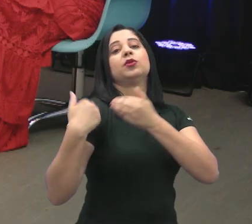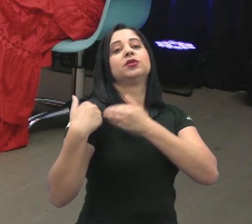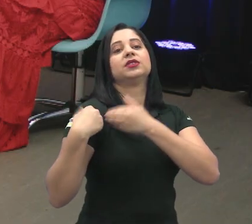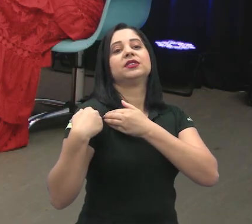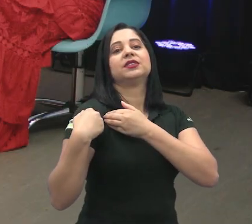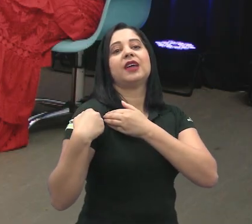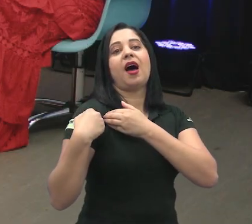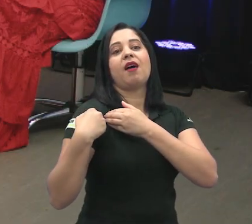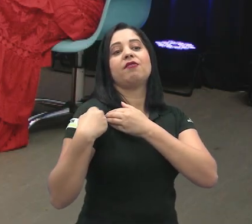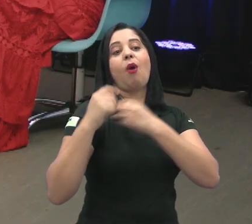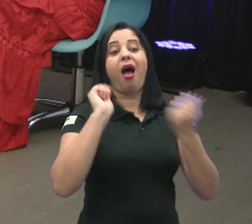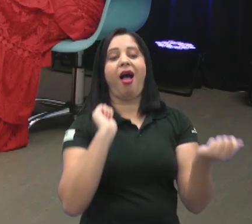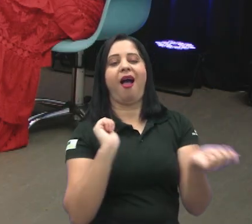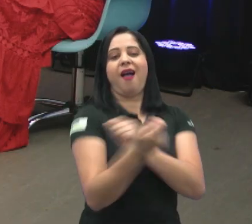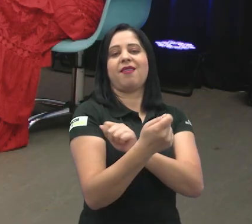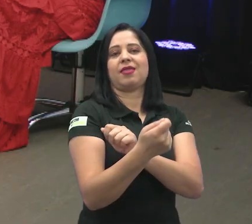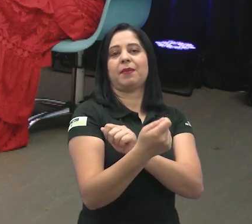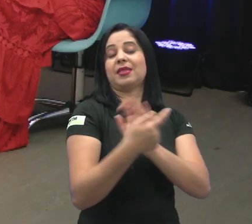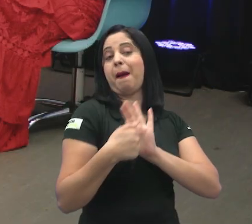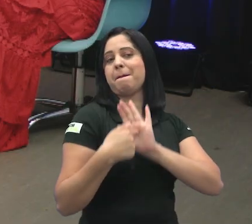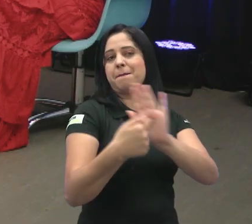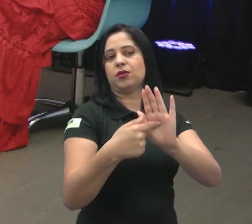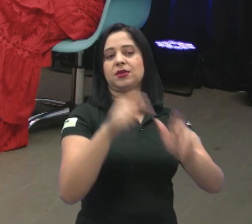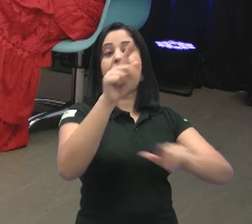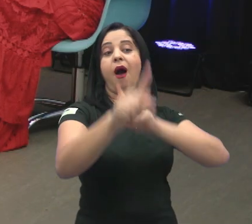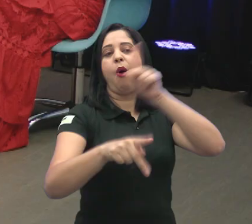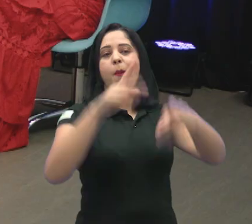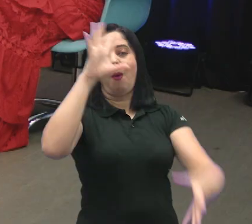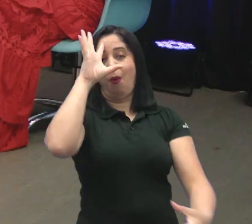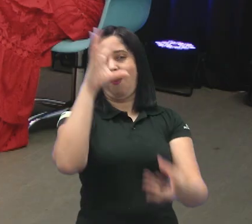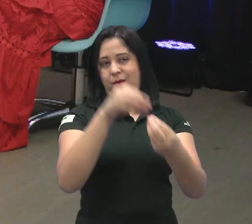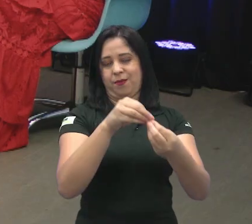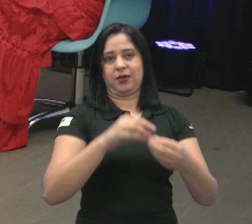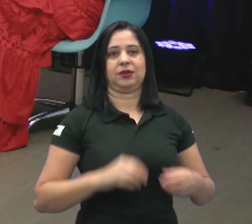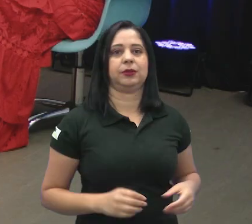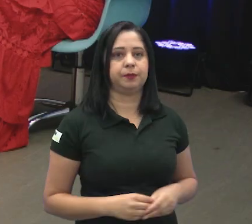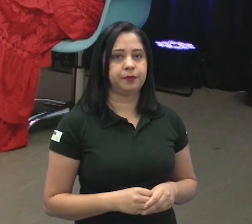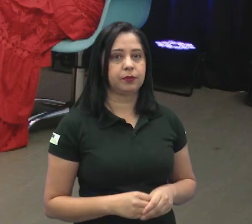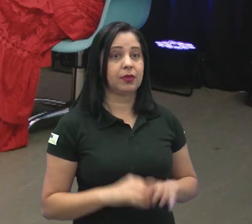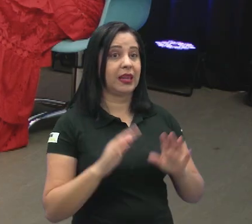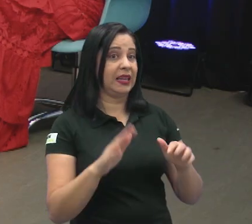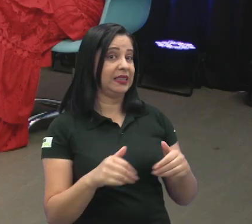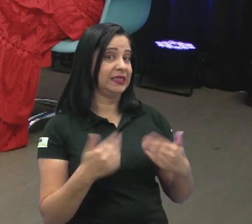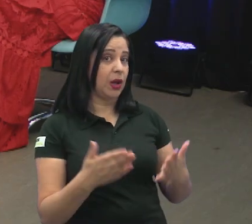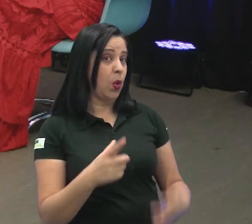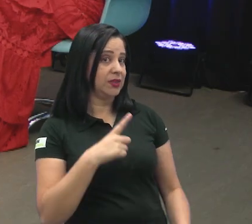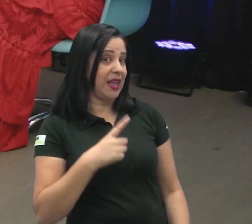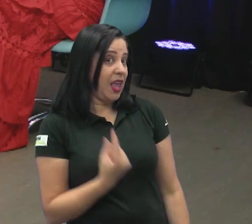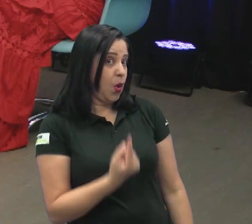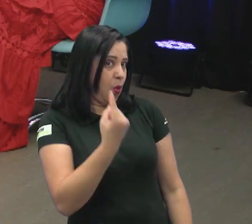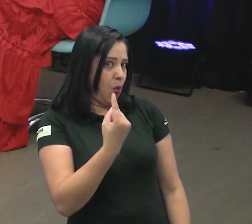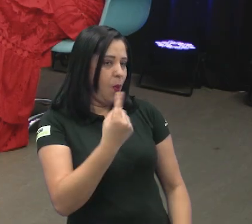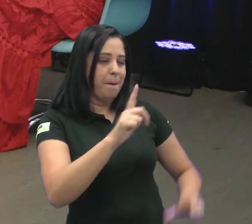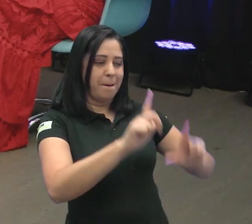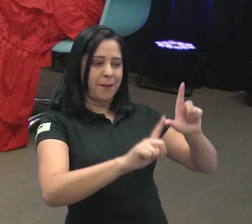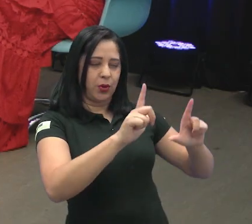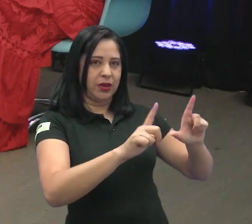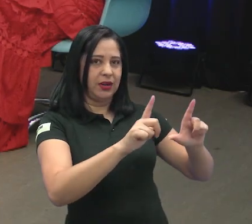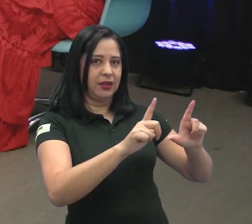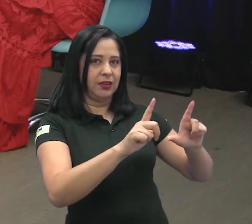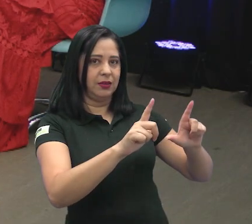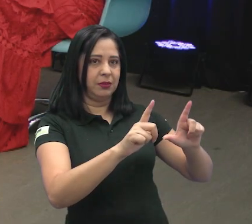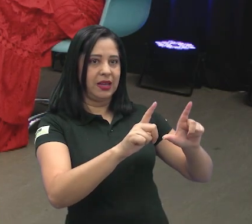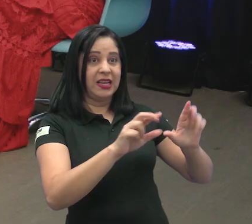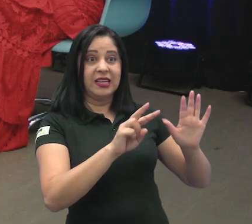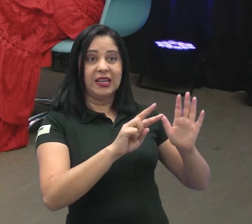com a linguagem muito fácil. E falando em projetos, só puxando um ponto, são tantos projetos que a gente tem um programa que a gente passa aos